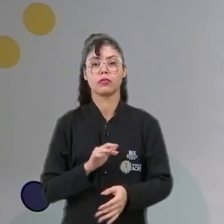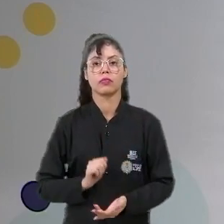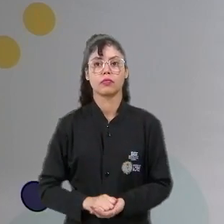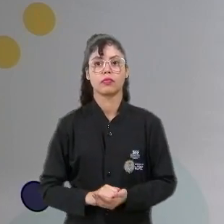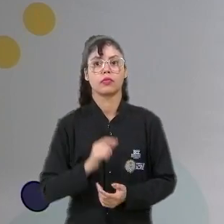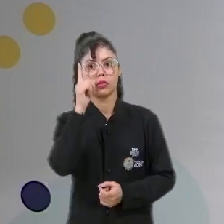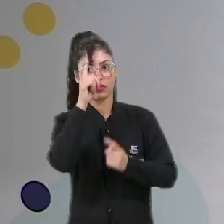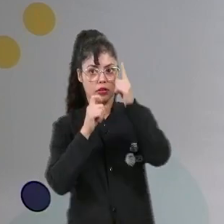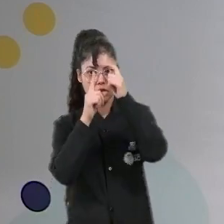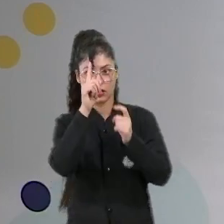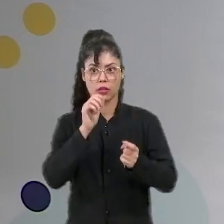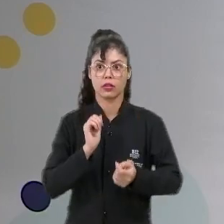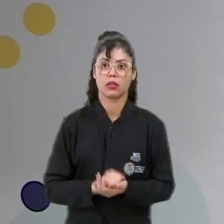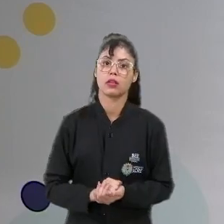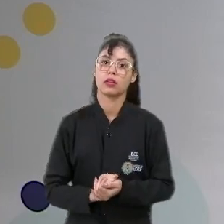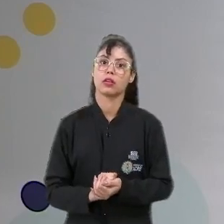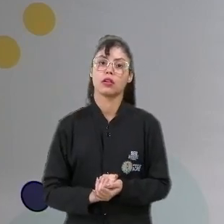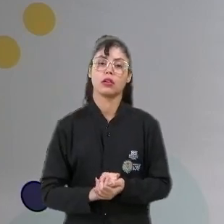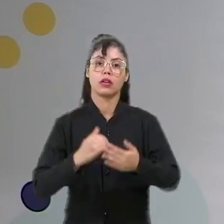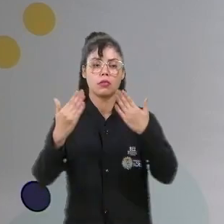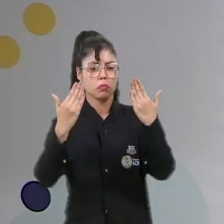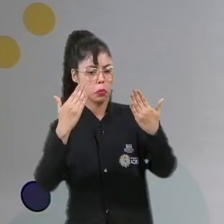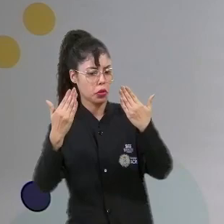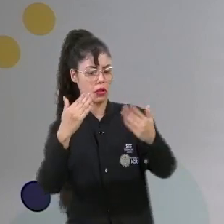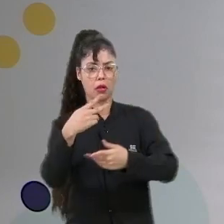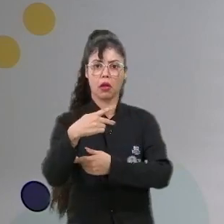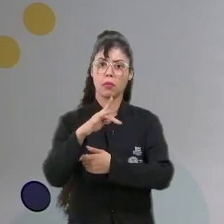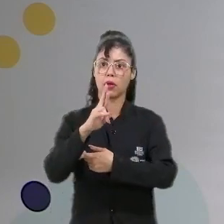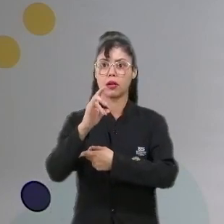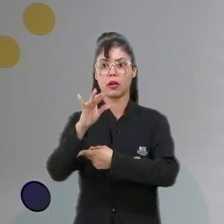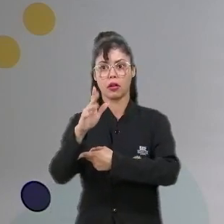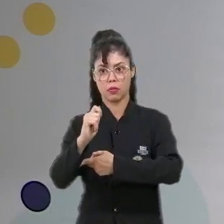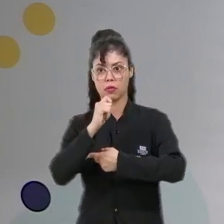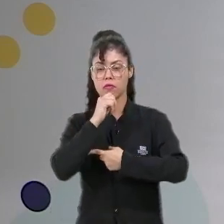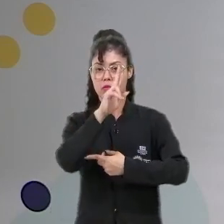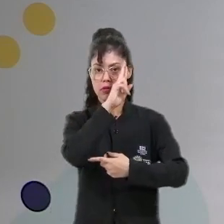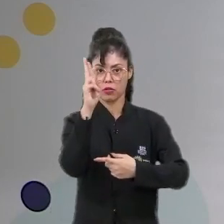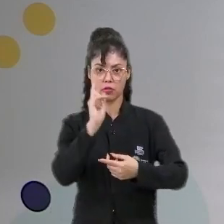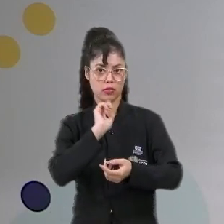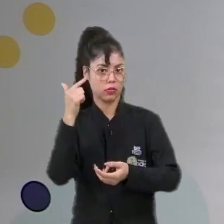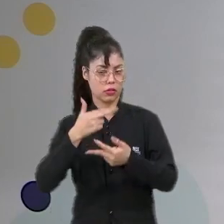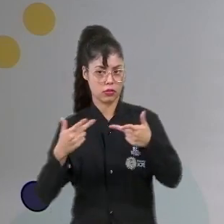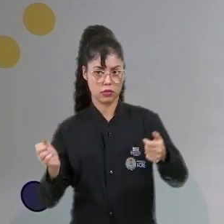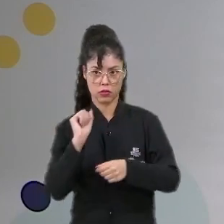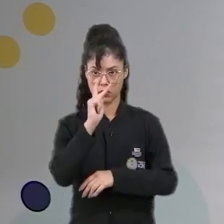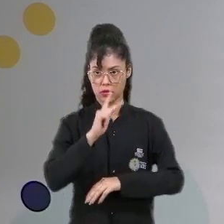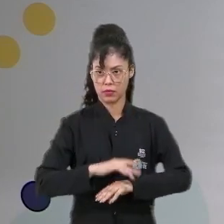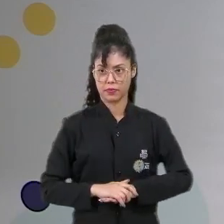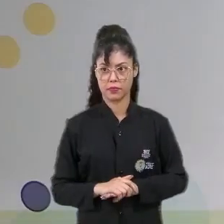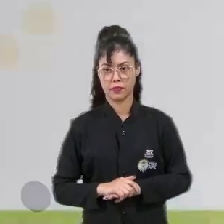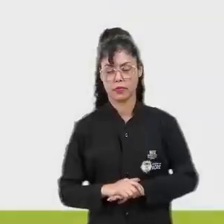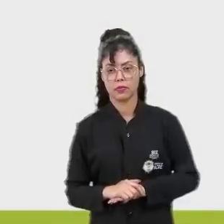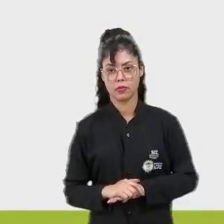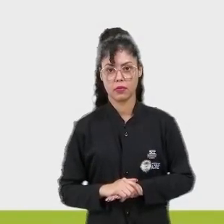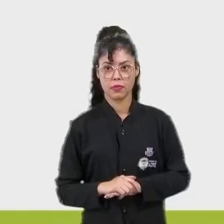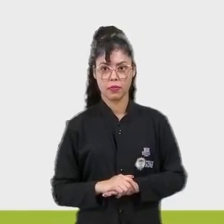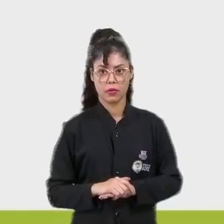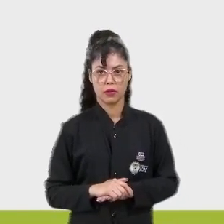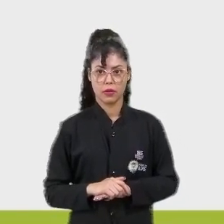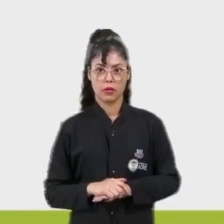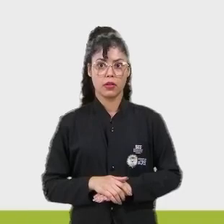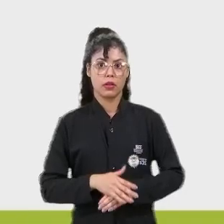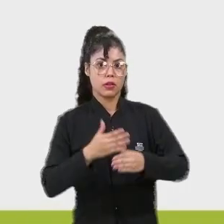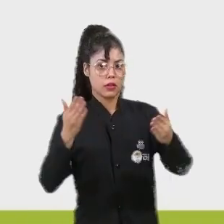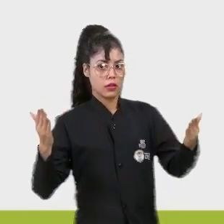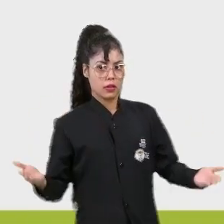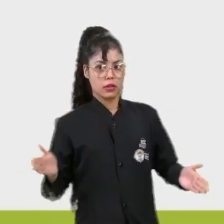usar a expressão que uma parábola, uma história, para representar determinada coisa, correto? Vamos lá.